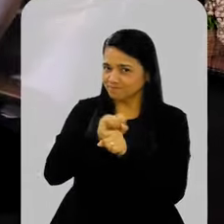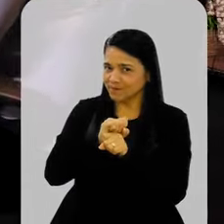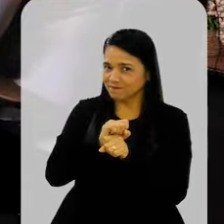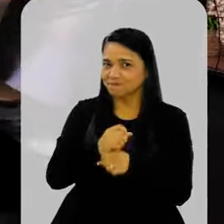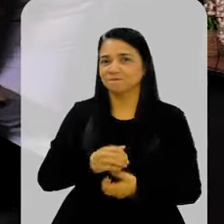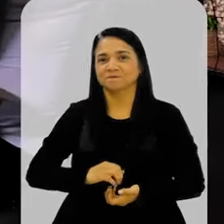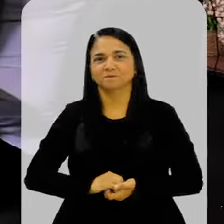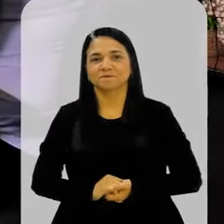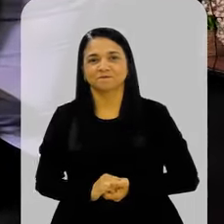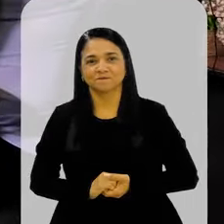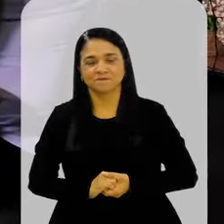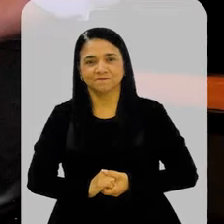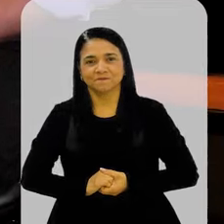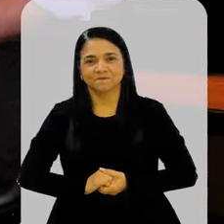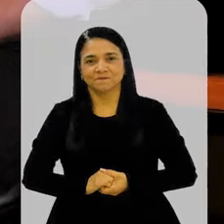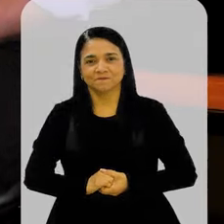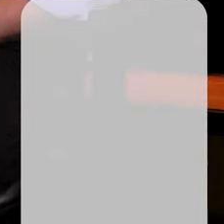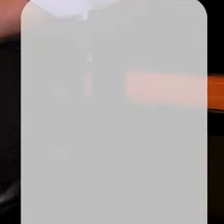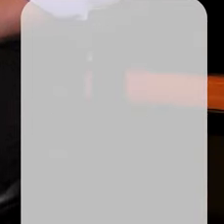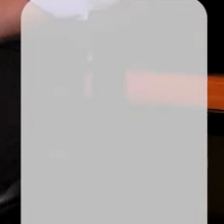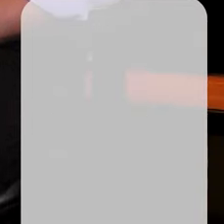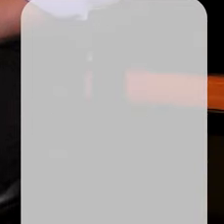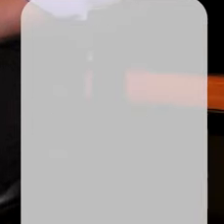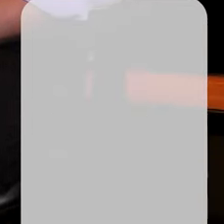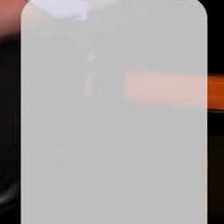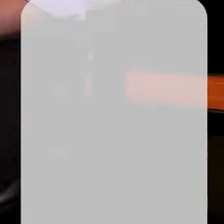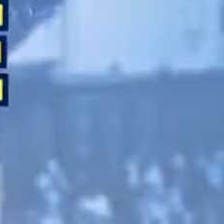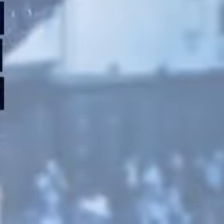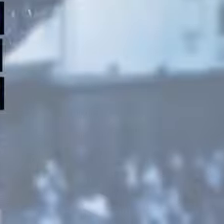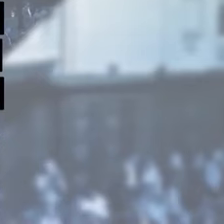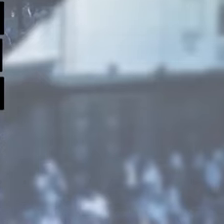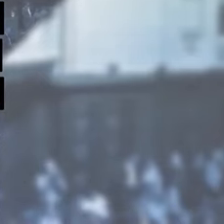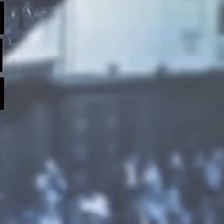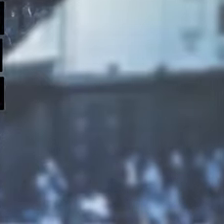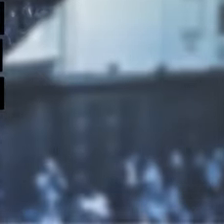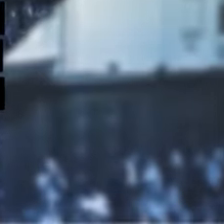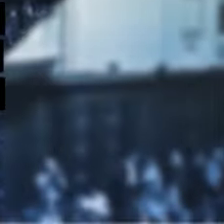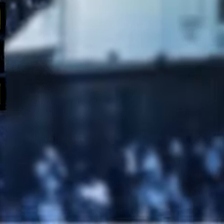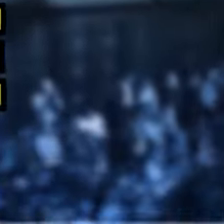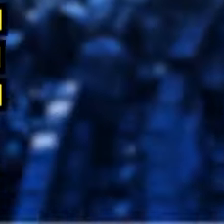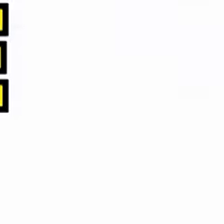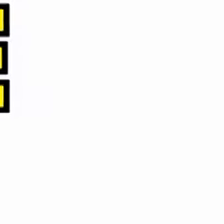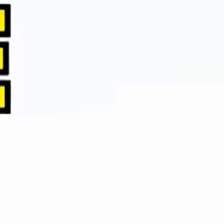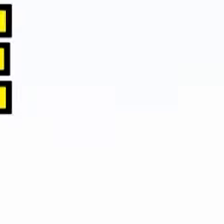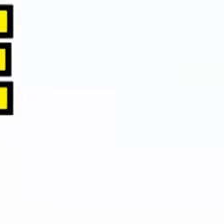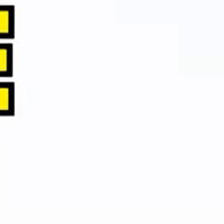gente vai fazer um rápido intervalo e a gente volta já já.